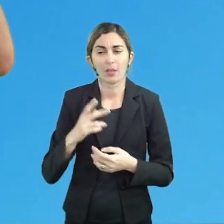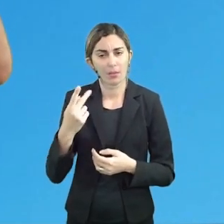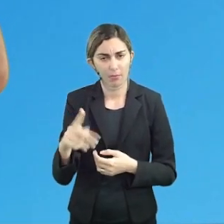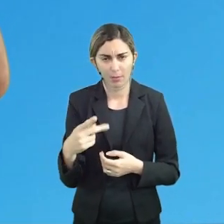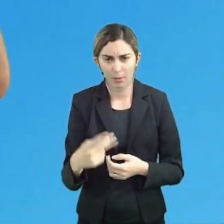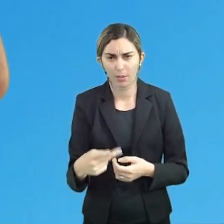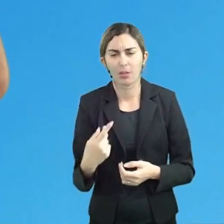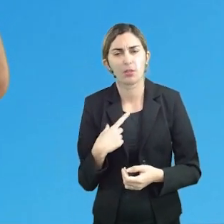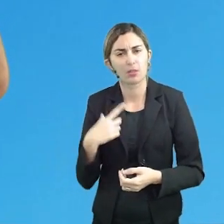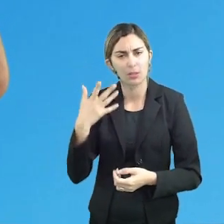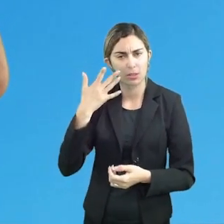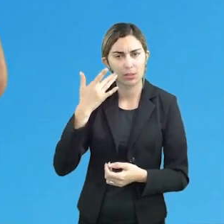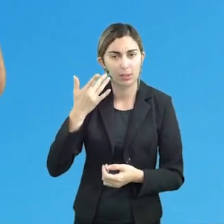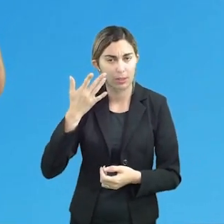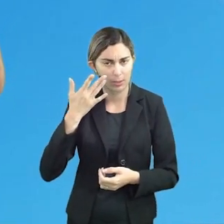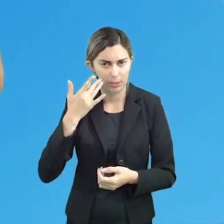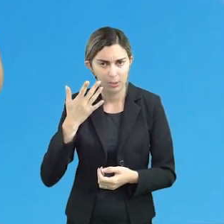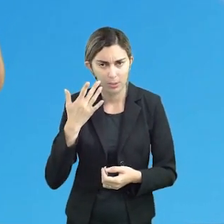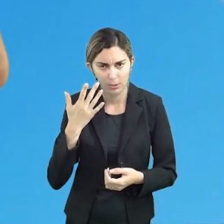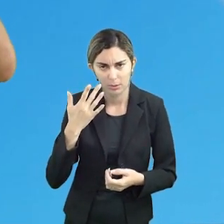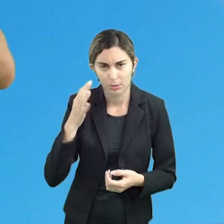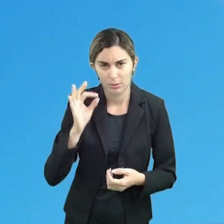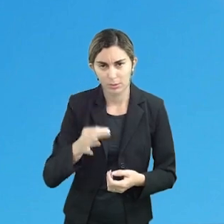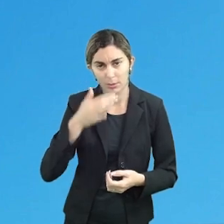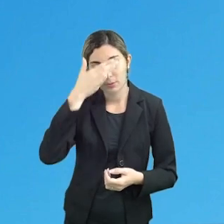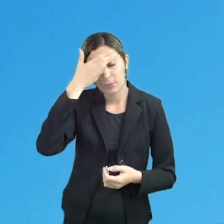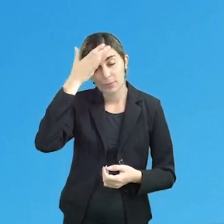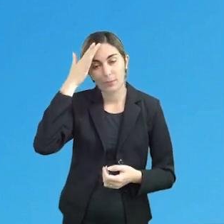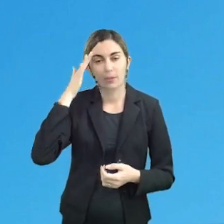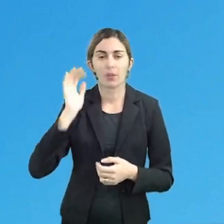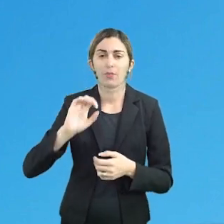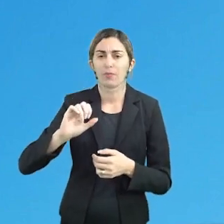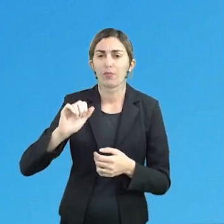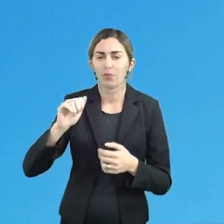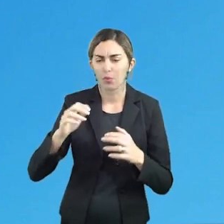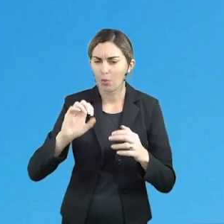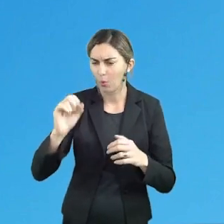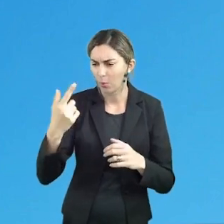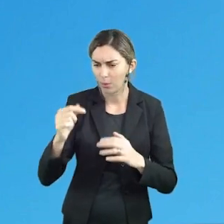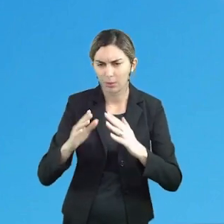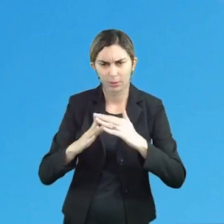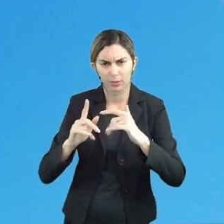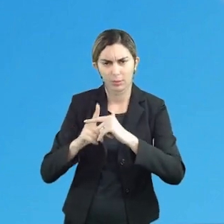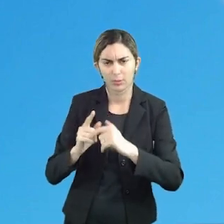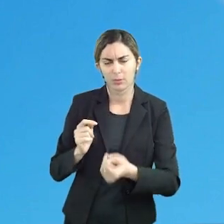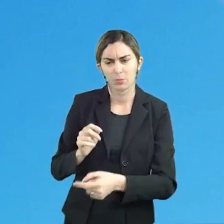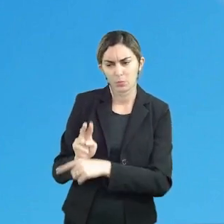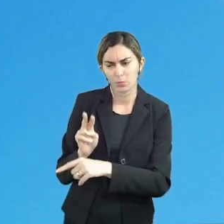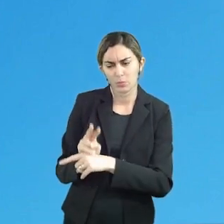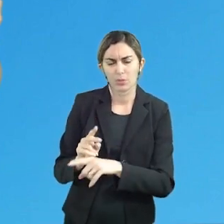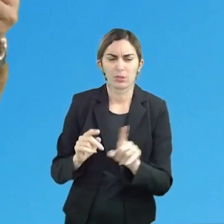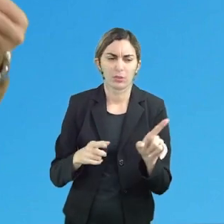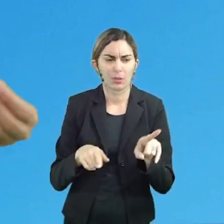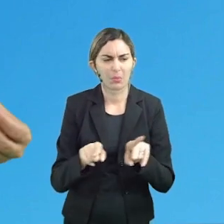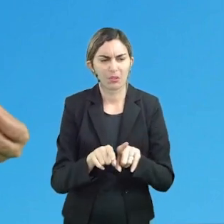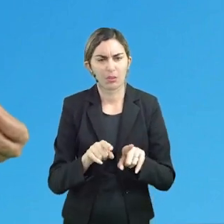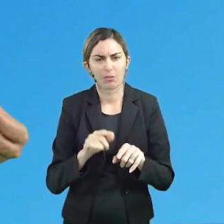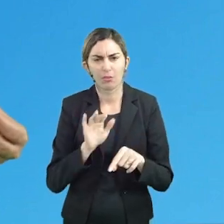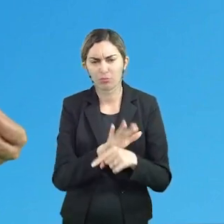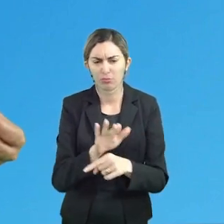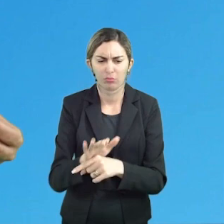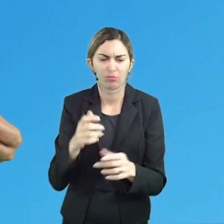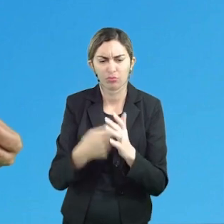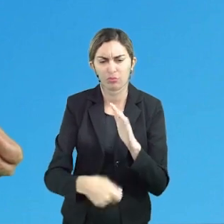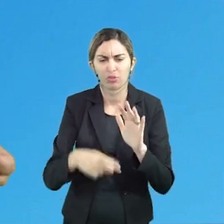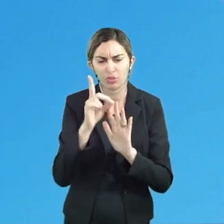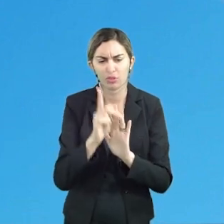era cearense, certo? Foi arcebispo de Olinda e Recife e lutou pelos